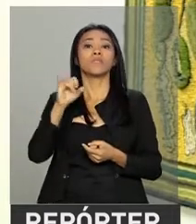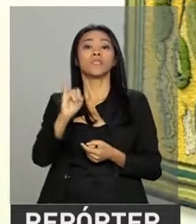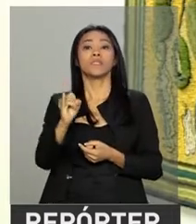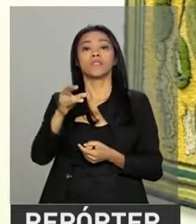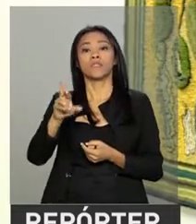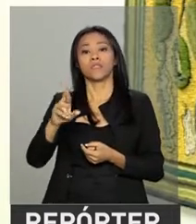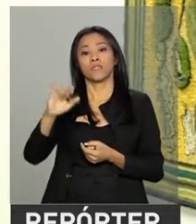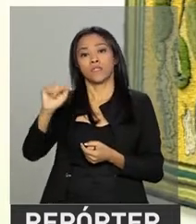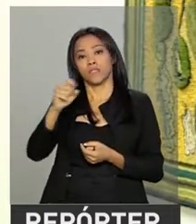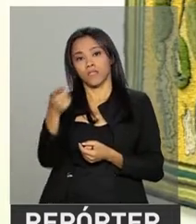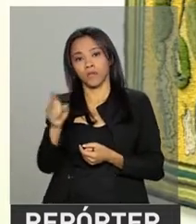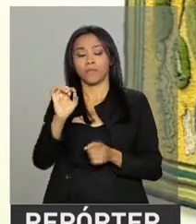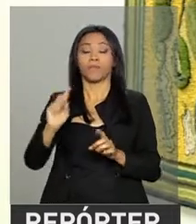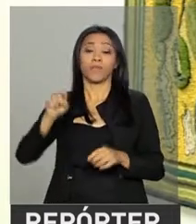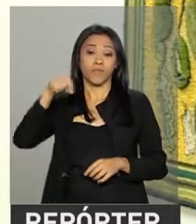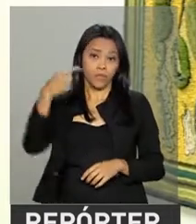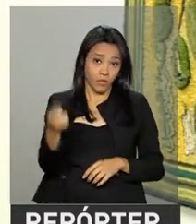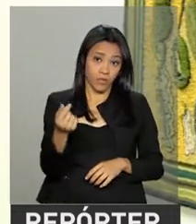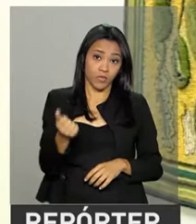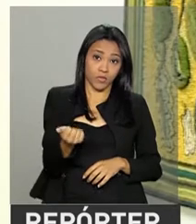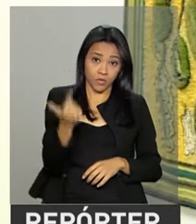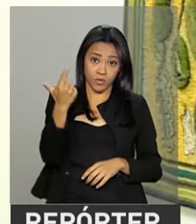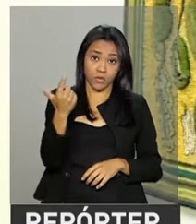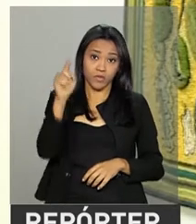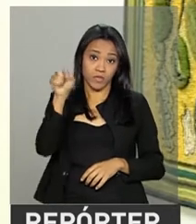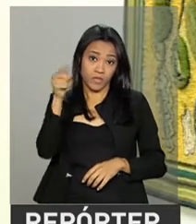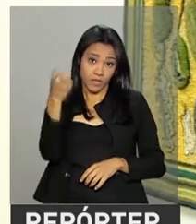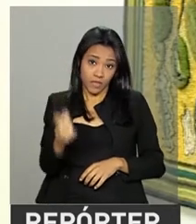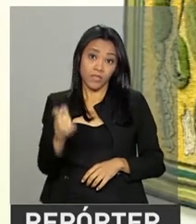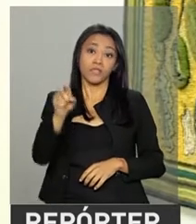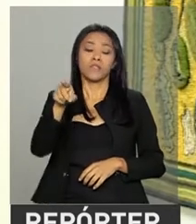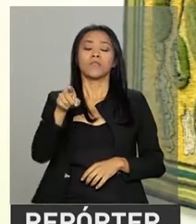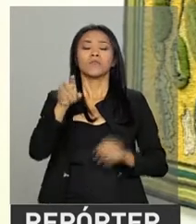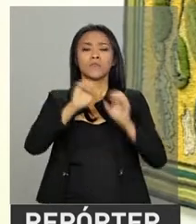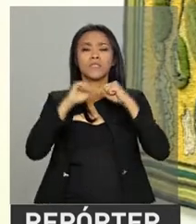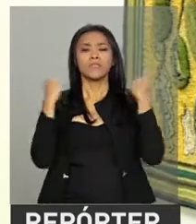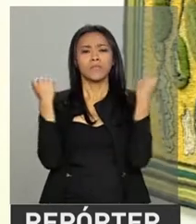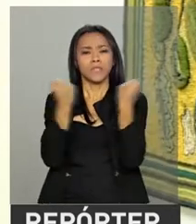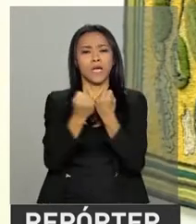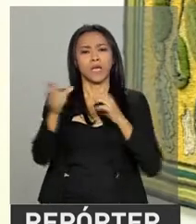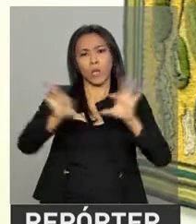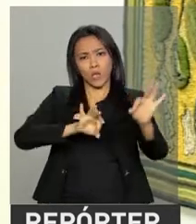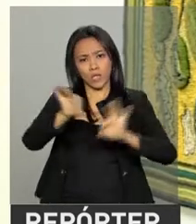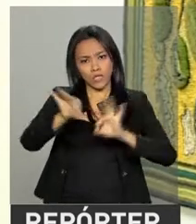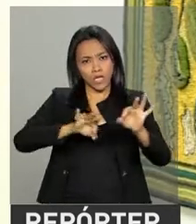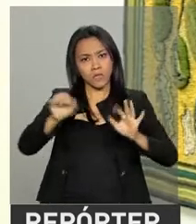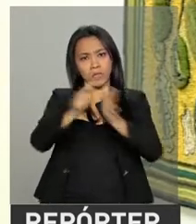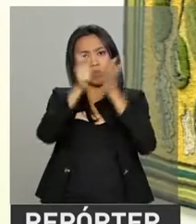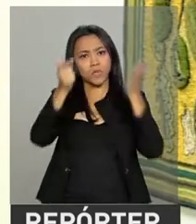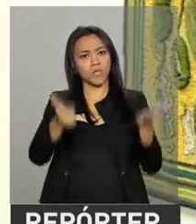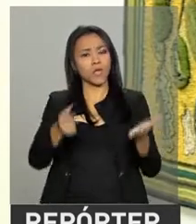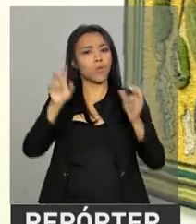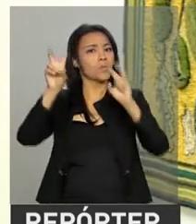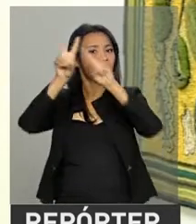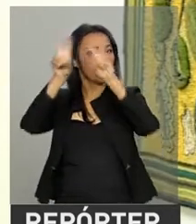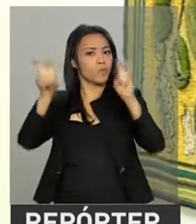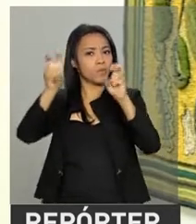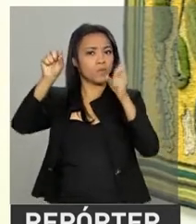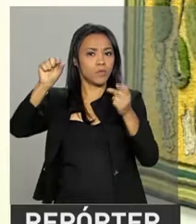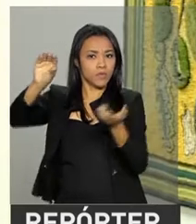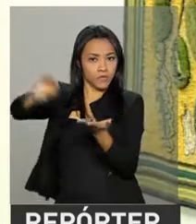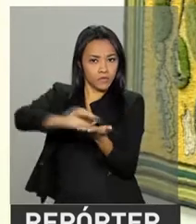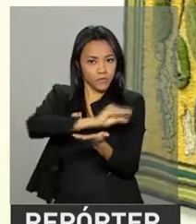participa do encerramento de um seminário promovido pelo jornal the financial times sobre investimentos no brasil